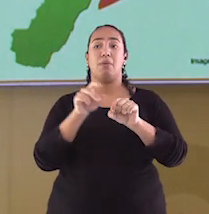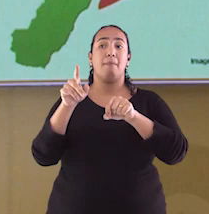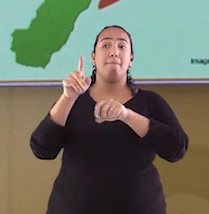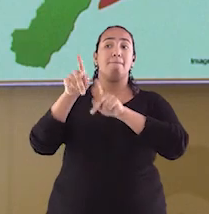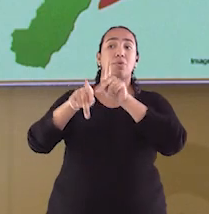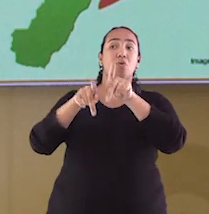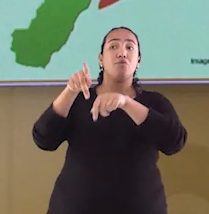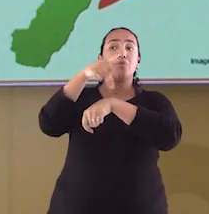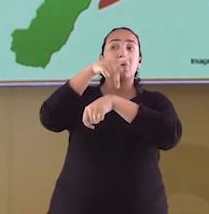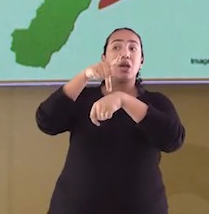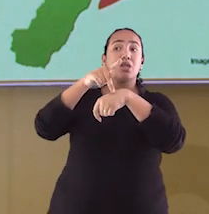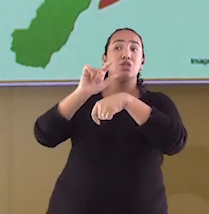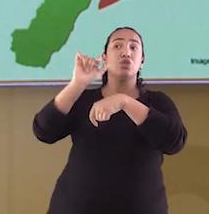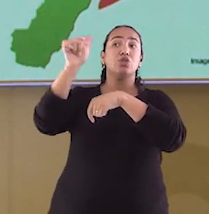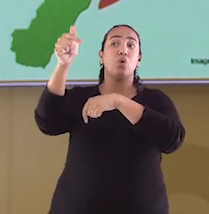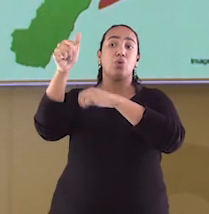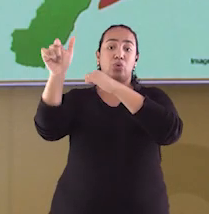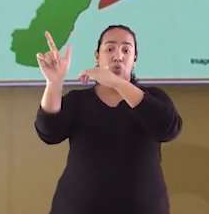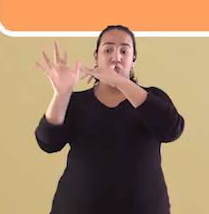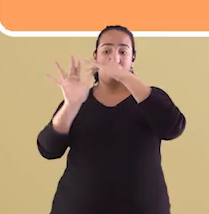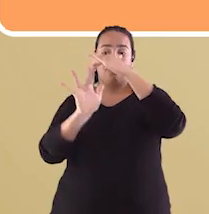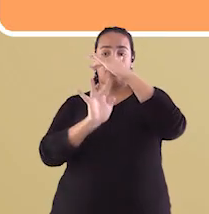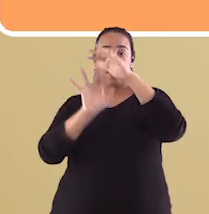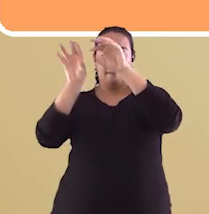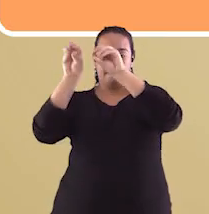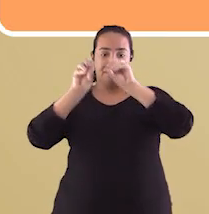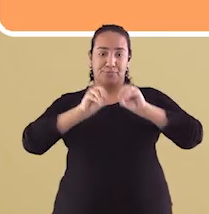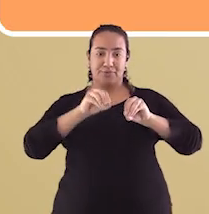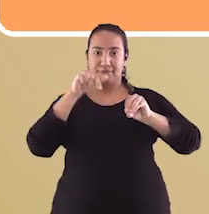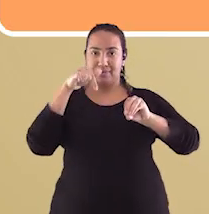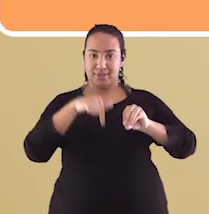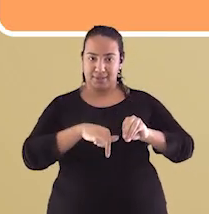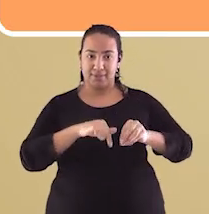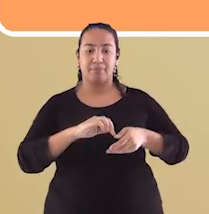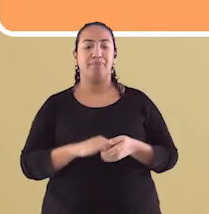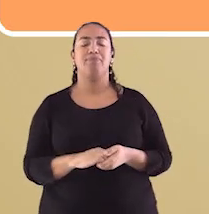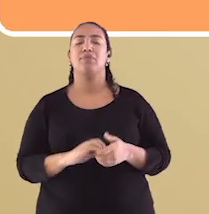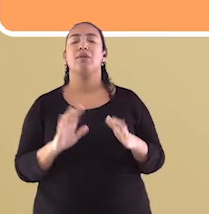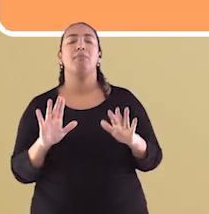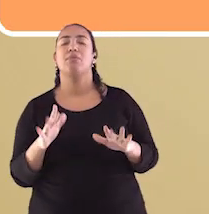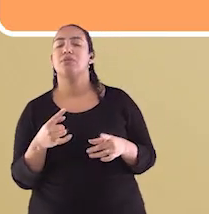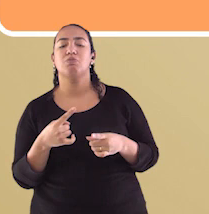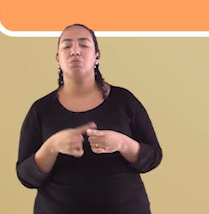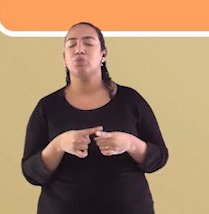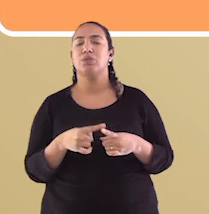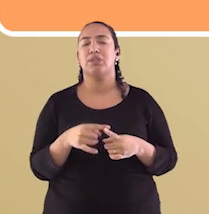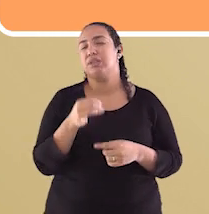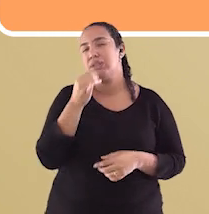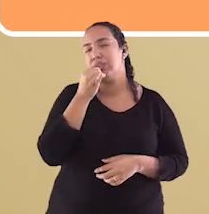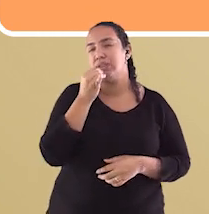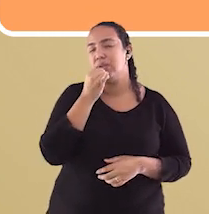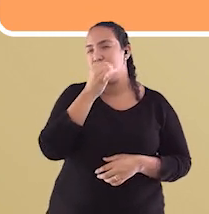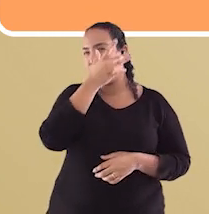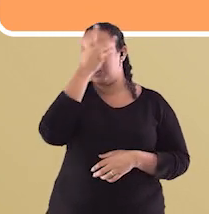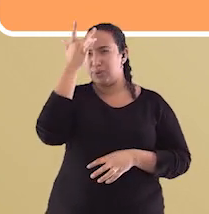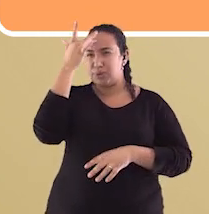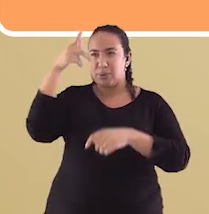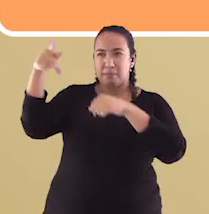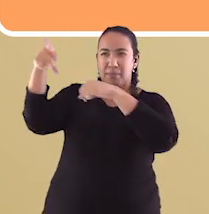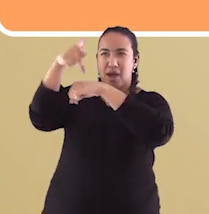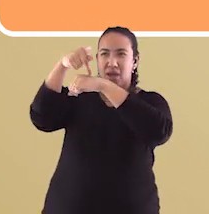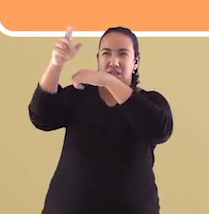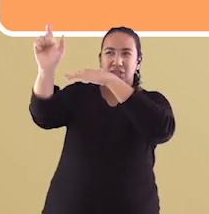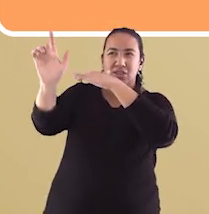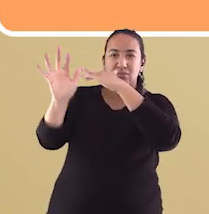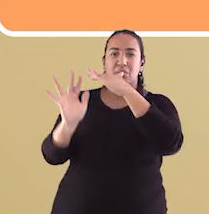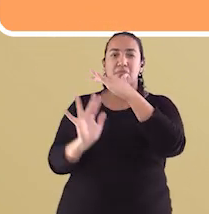para ir viver em outro. Os principais motivos dos imigrantes saírem de seus países